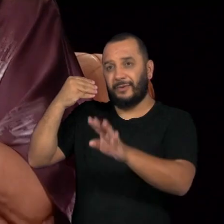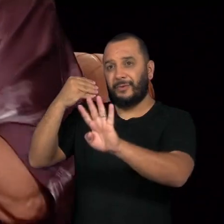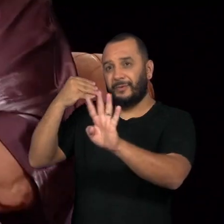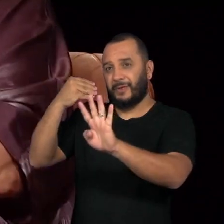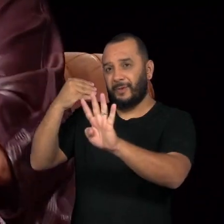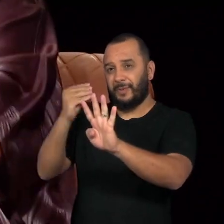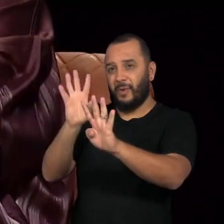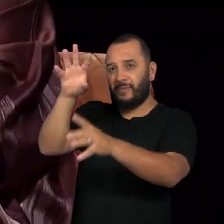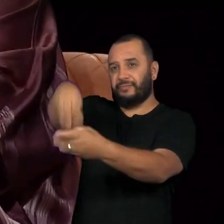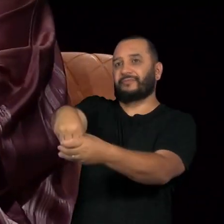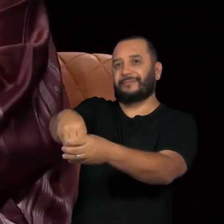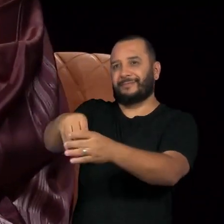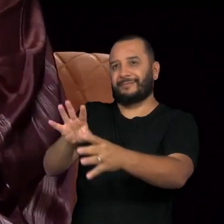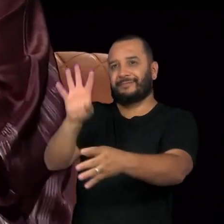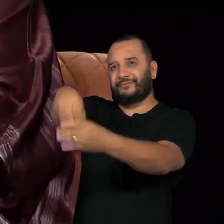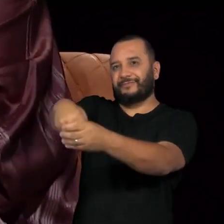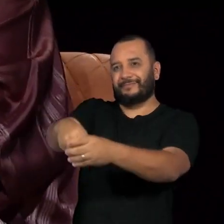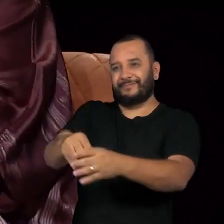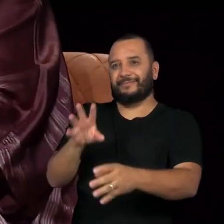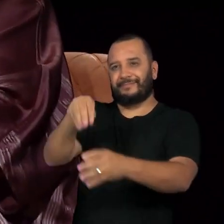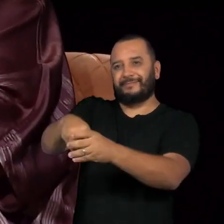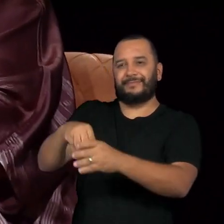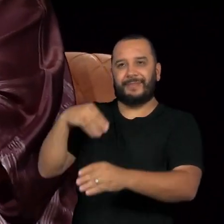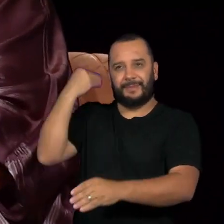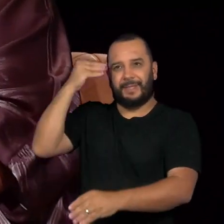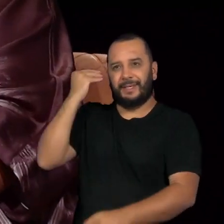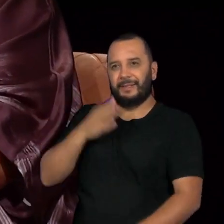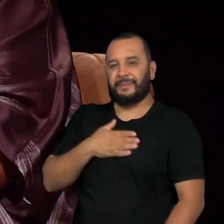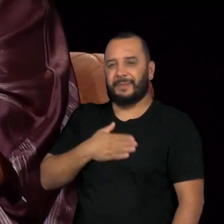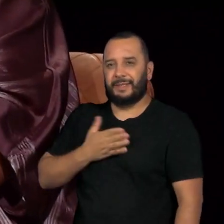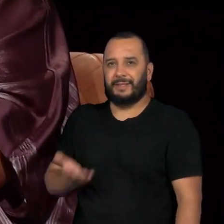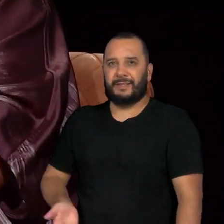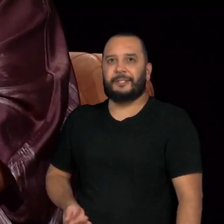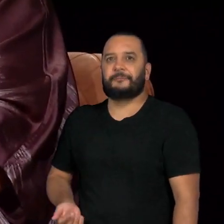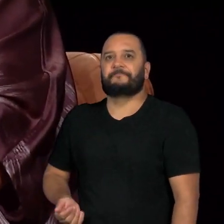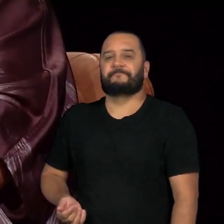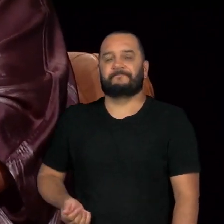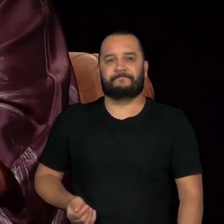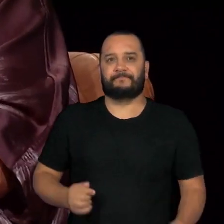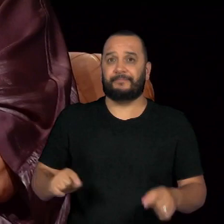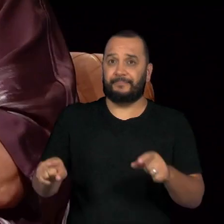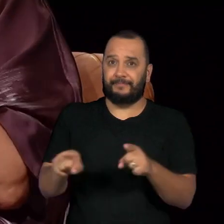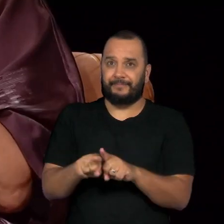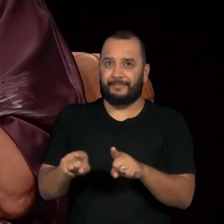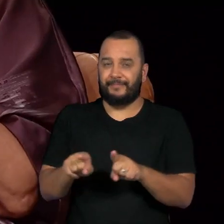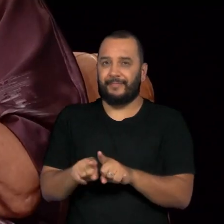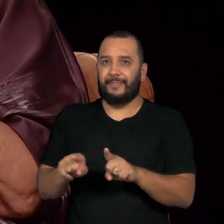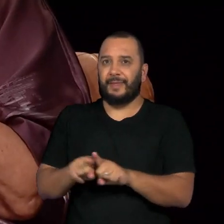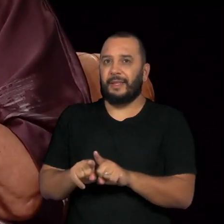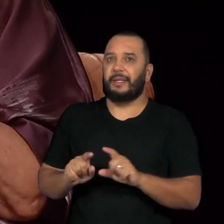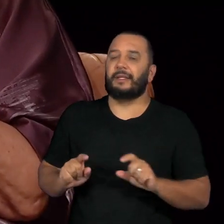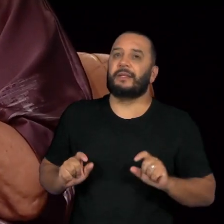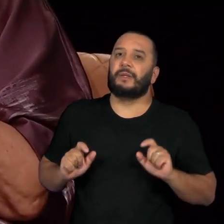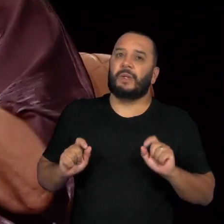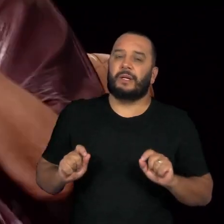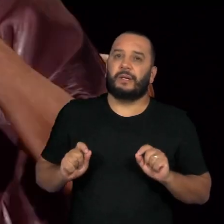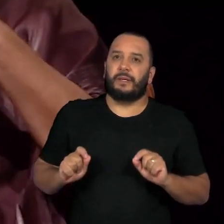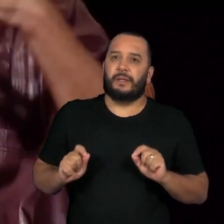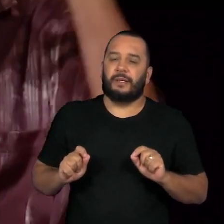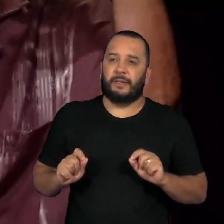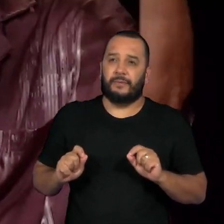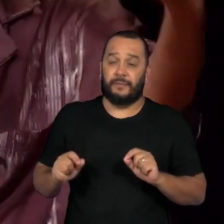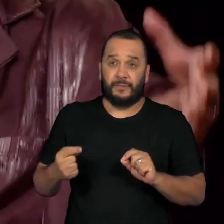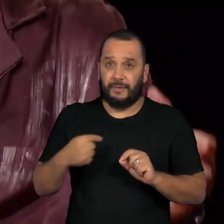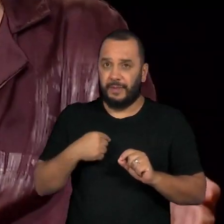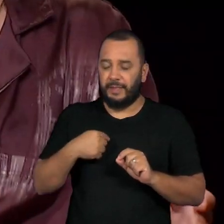outras histórias. E tem um exercício também, acho que de alter ego, que é você construir